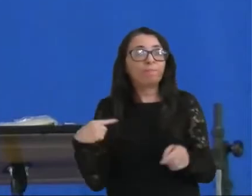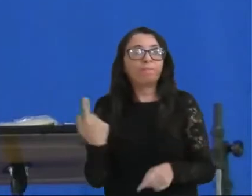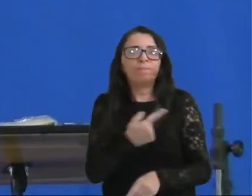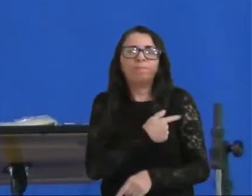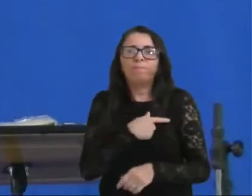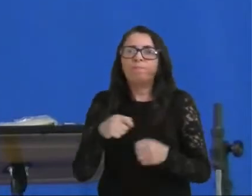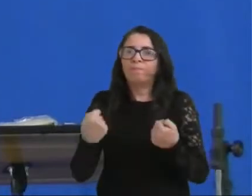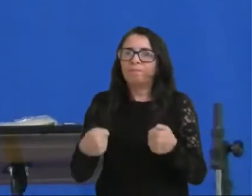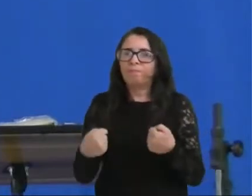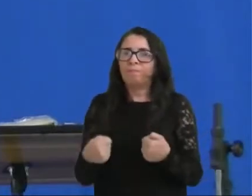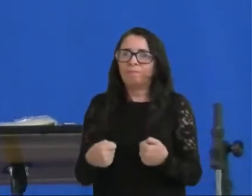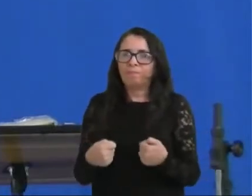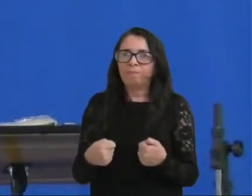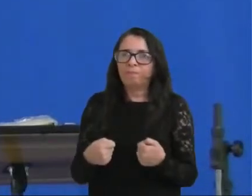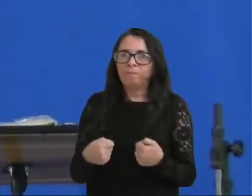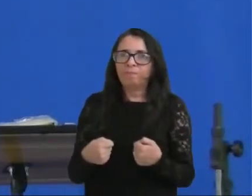pastor